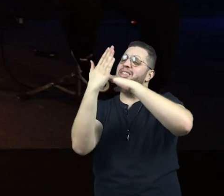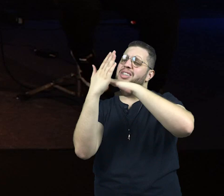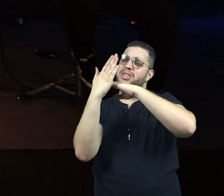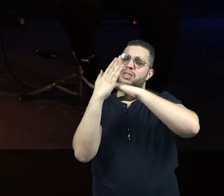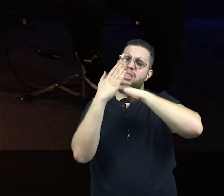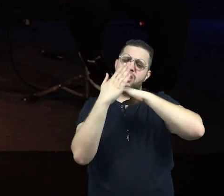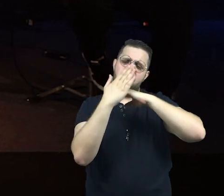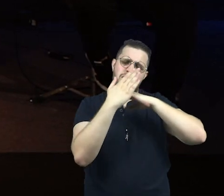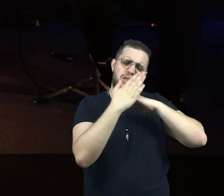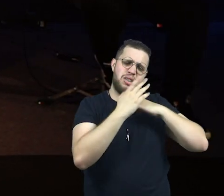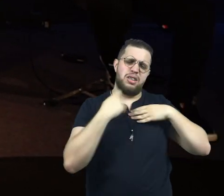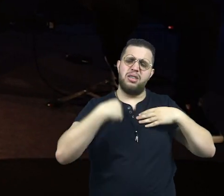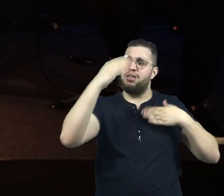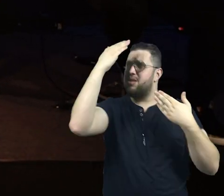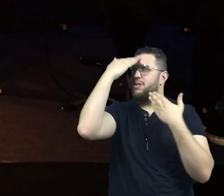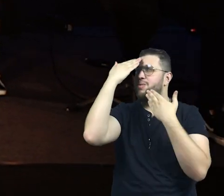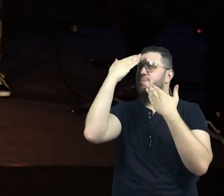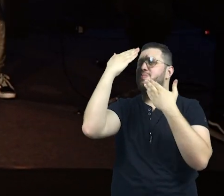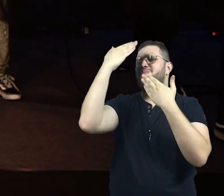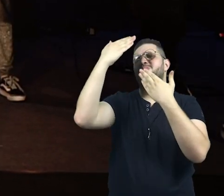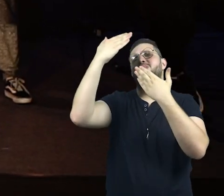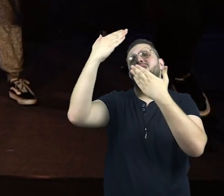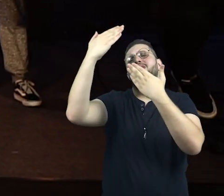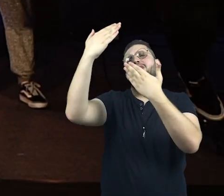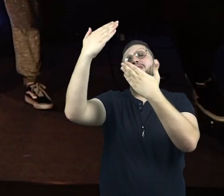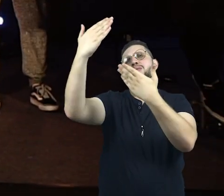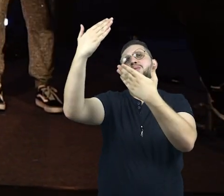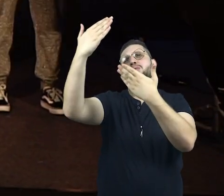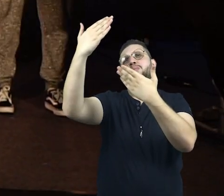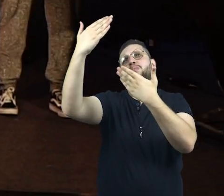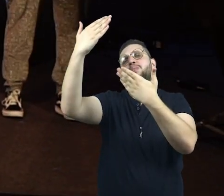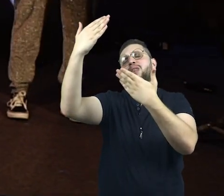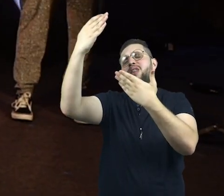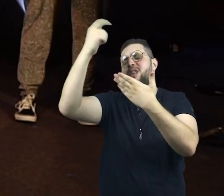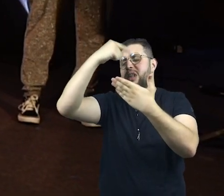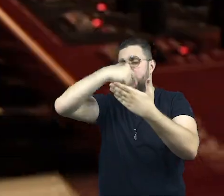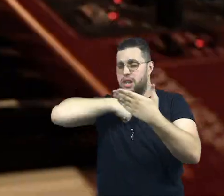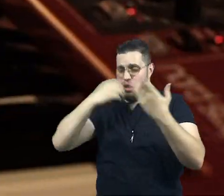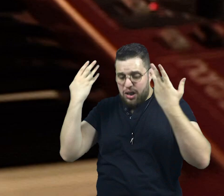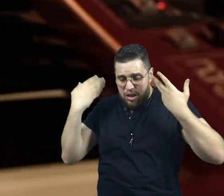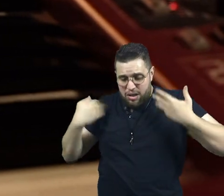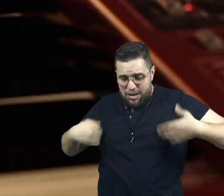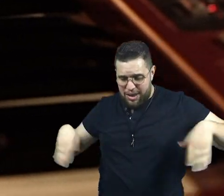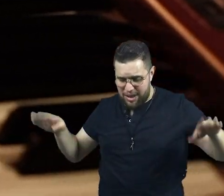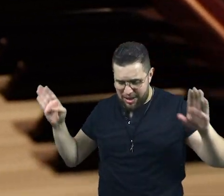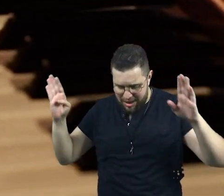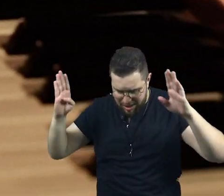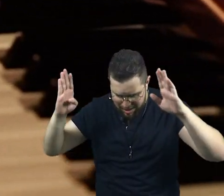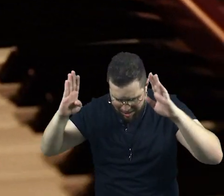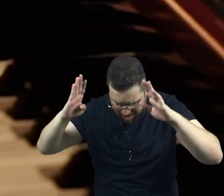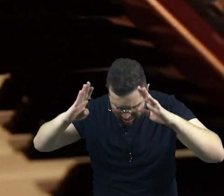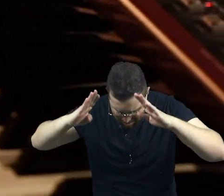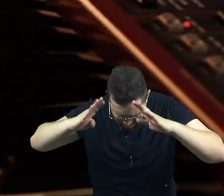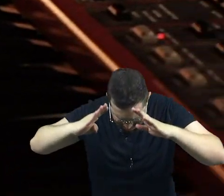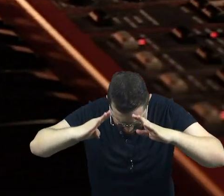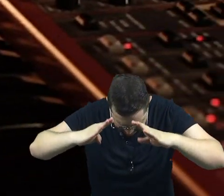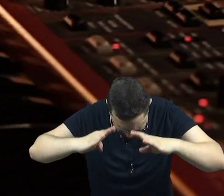derramar, dizer que sou grato, me